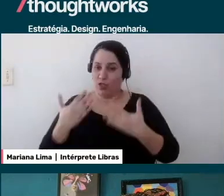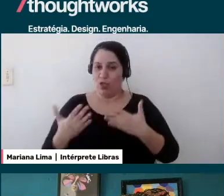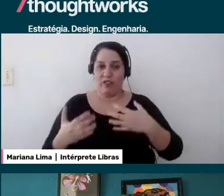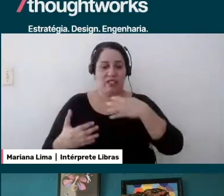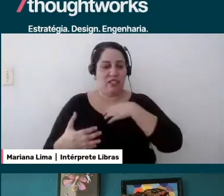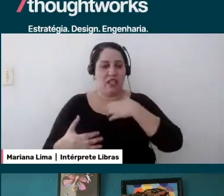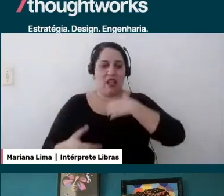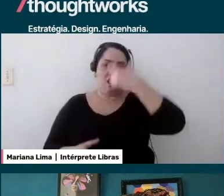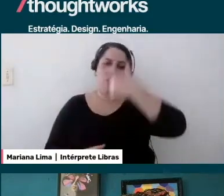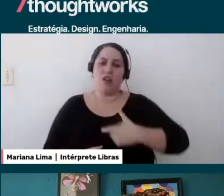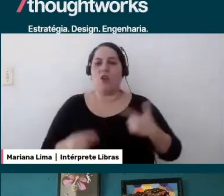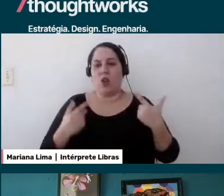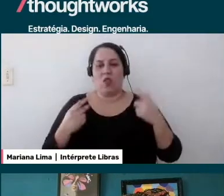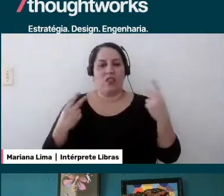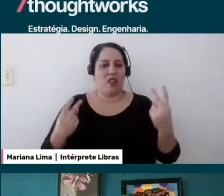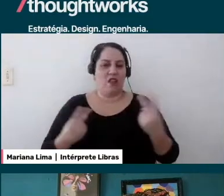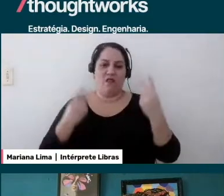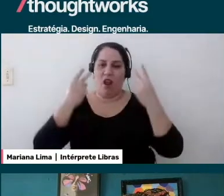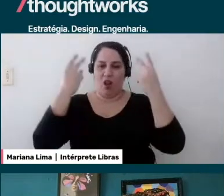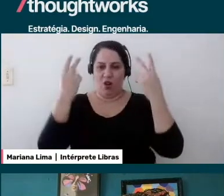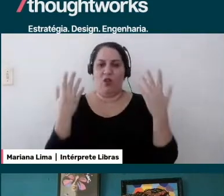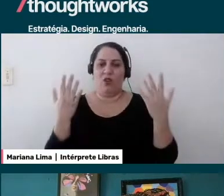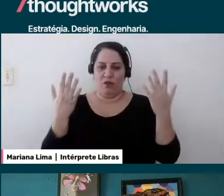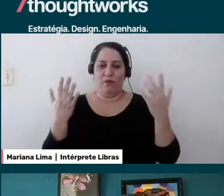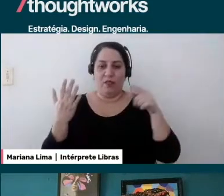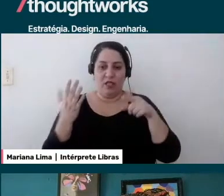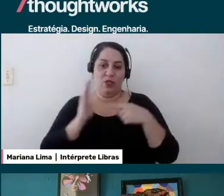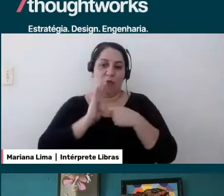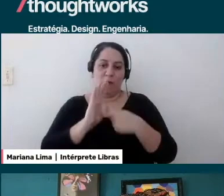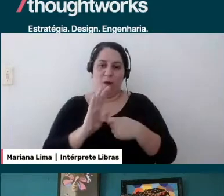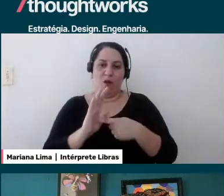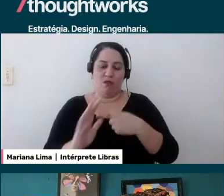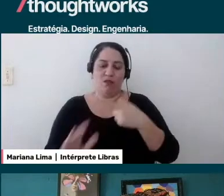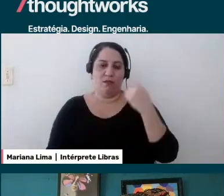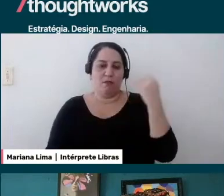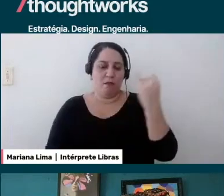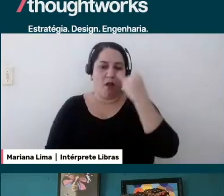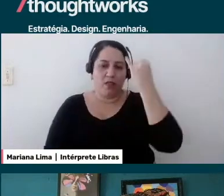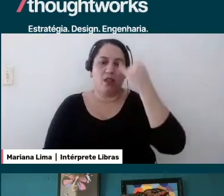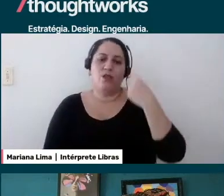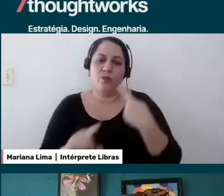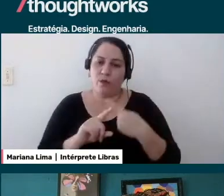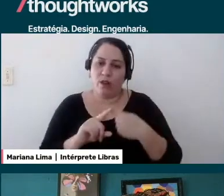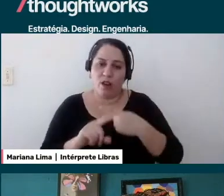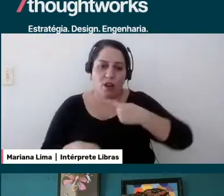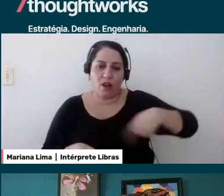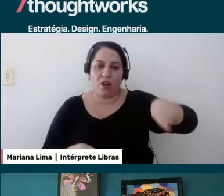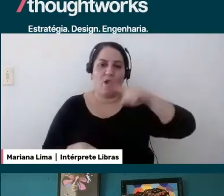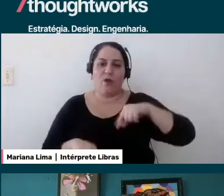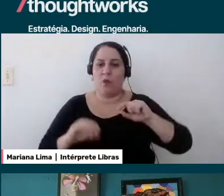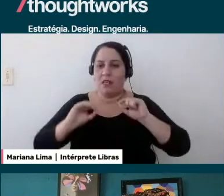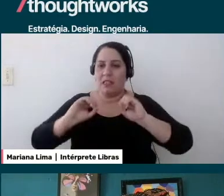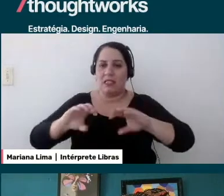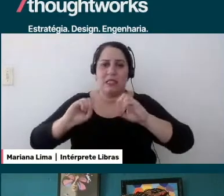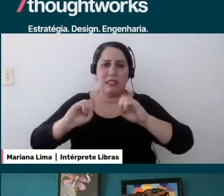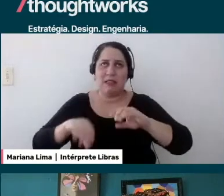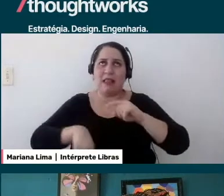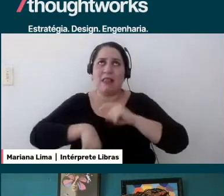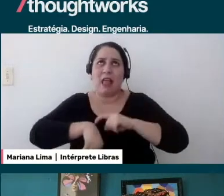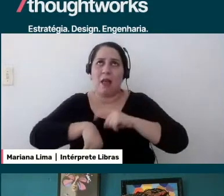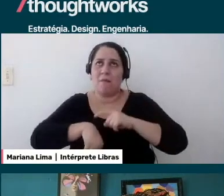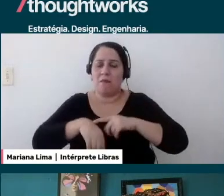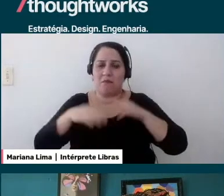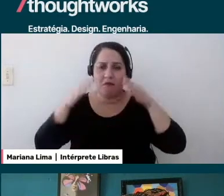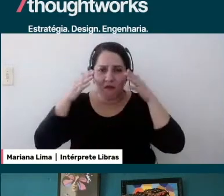são inúteis. E isso é muito chave, porque eu acho que a coisa que a gente menos faz aqui é ensinar programação.